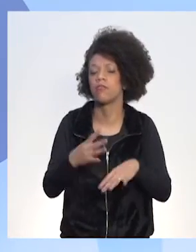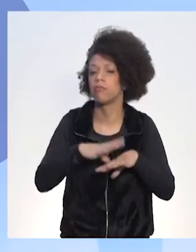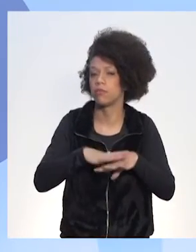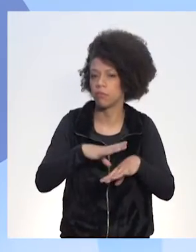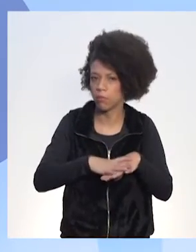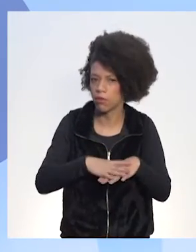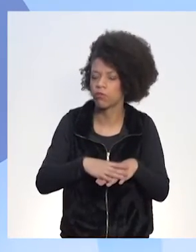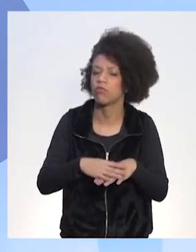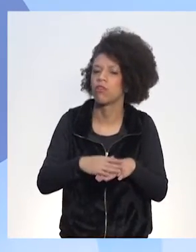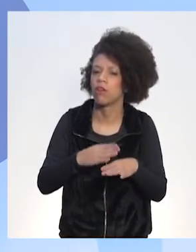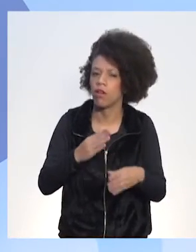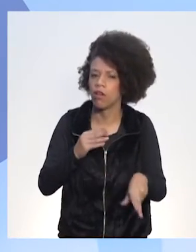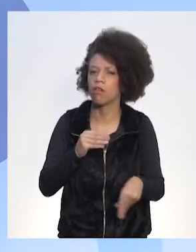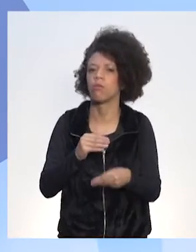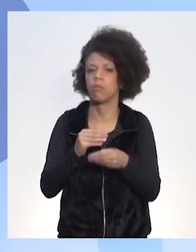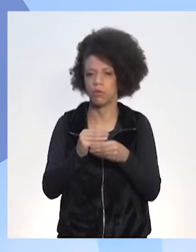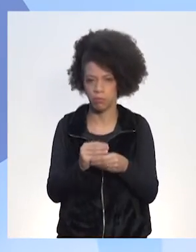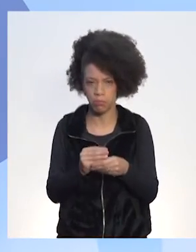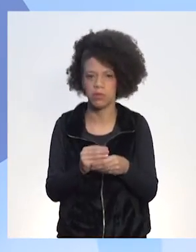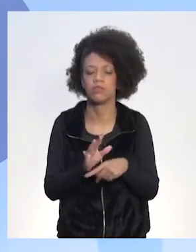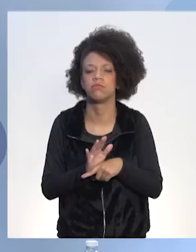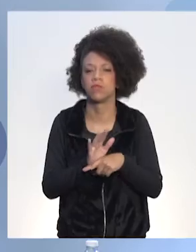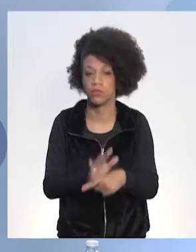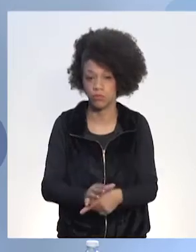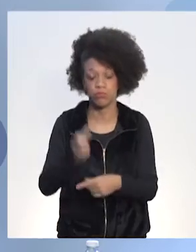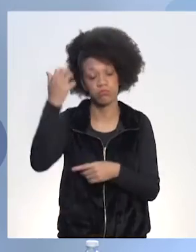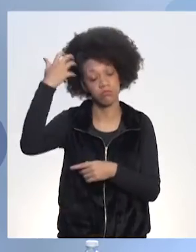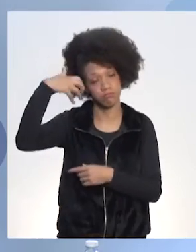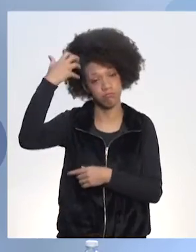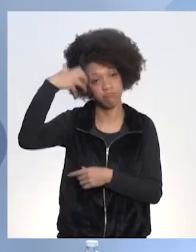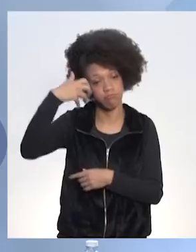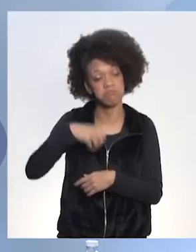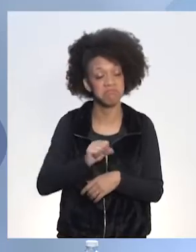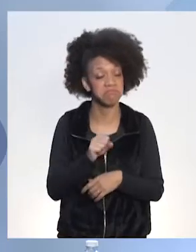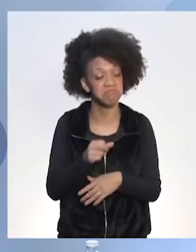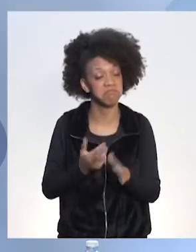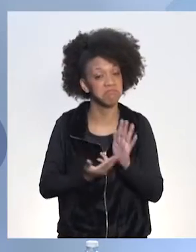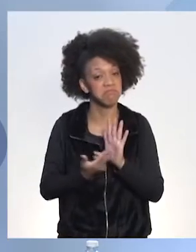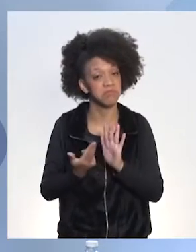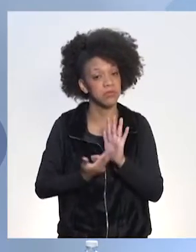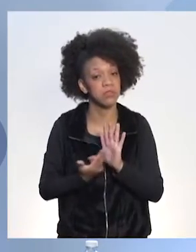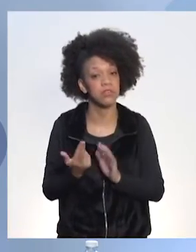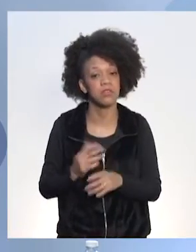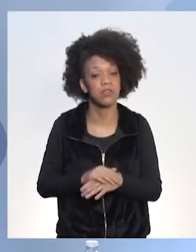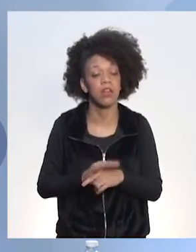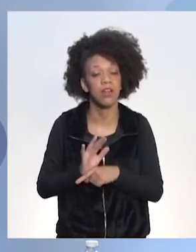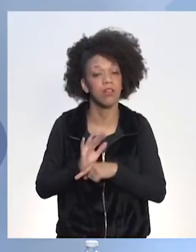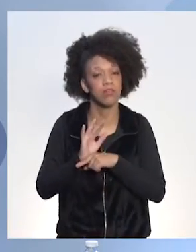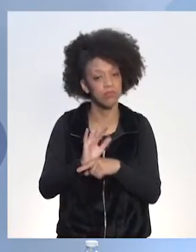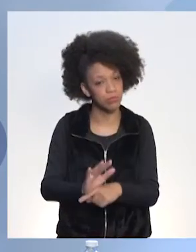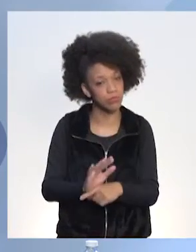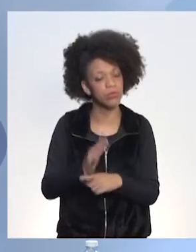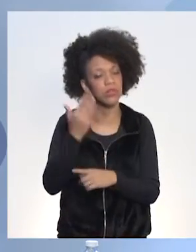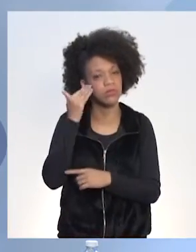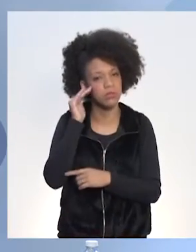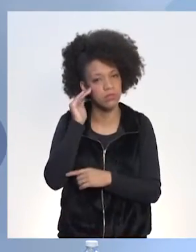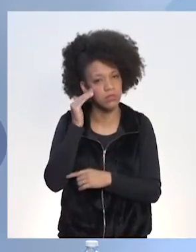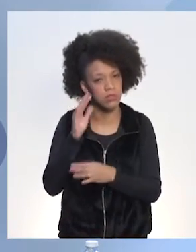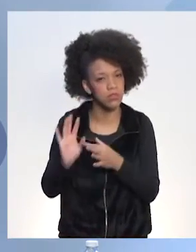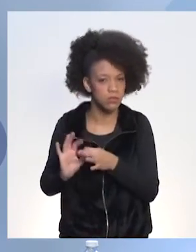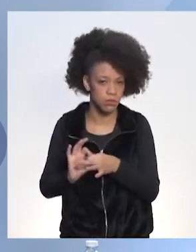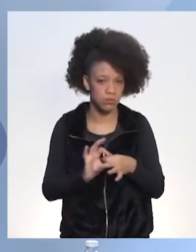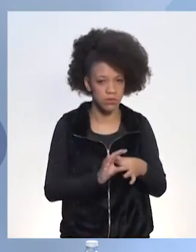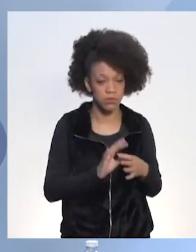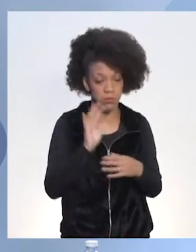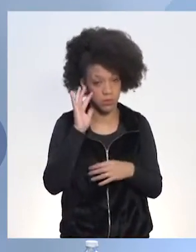matemática. Concordamos, Gisele. Sim. É isso aí. Valeu. Sim, a representação, ela ajuda muito a entender esse contexto para Sem